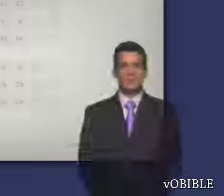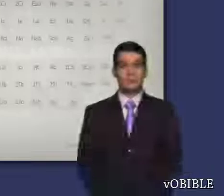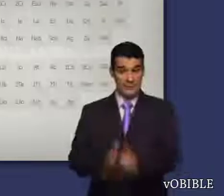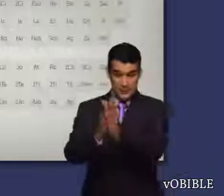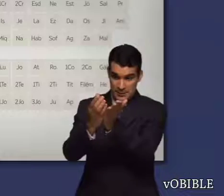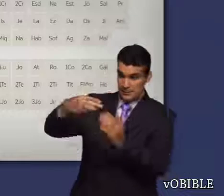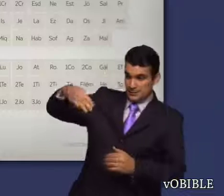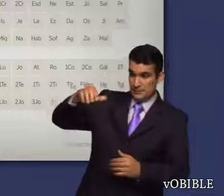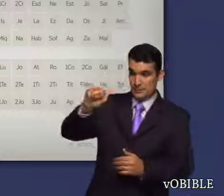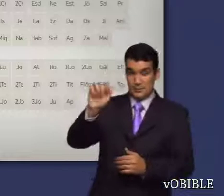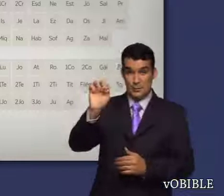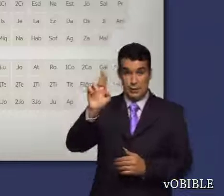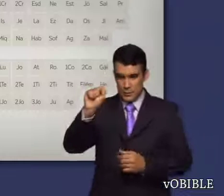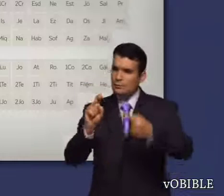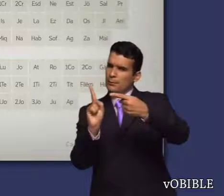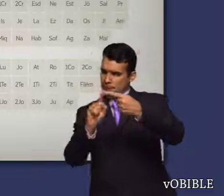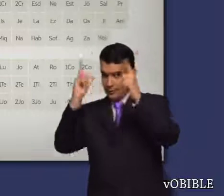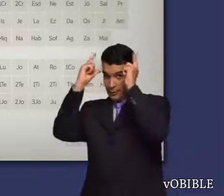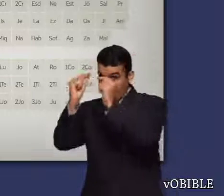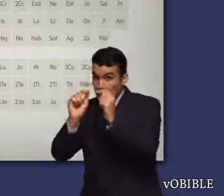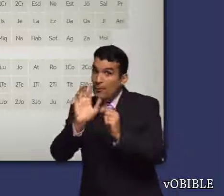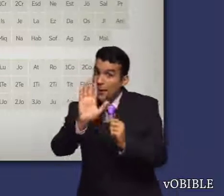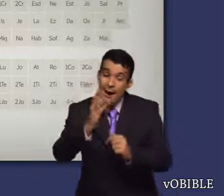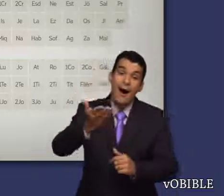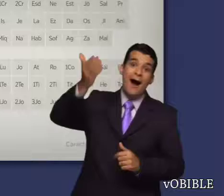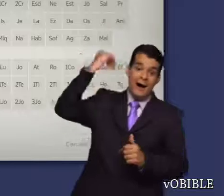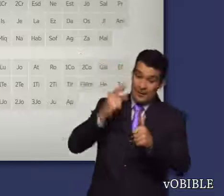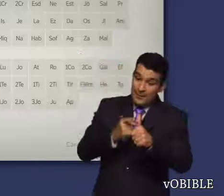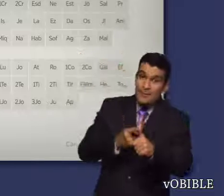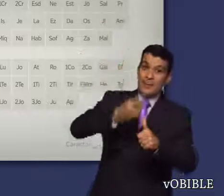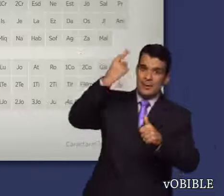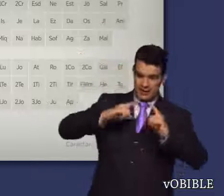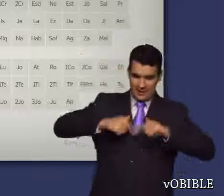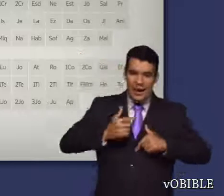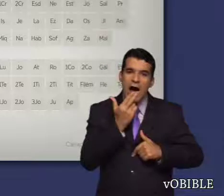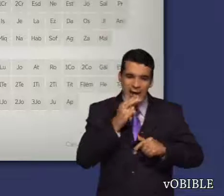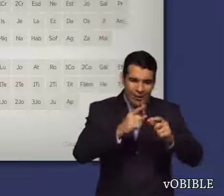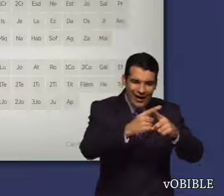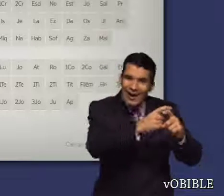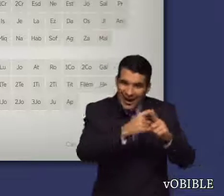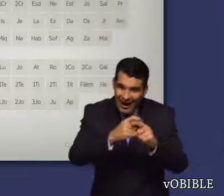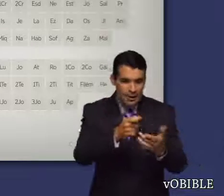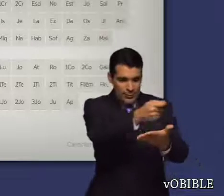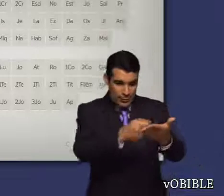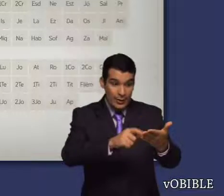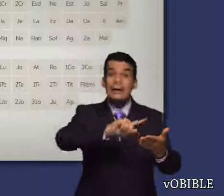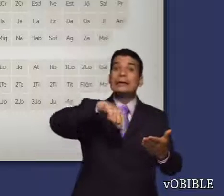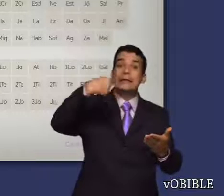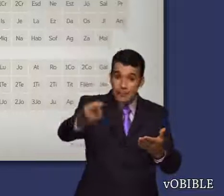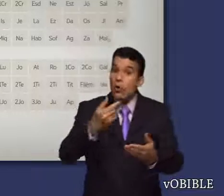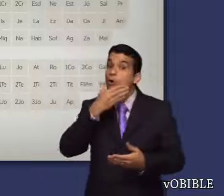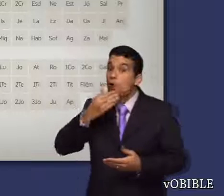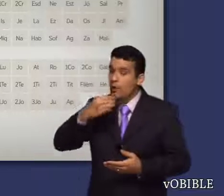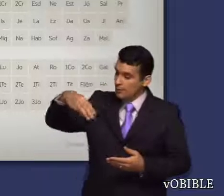Embora Mateus seja o primeiro livro das escrituras gregas, há evidência de que ele foi escrito primeiro em hebraico. Algum tempo